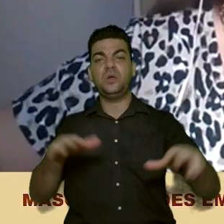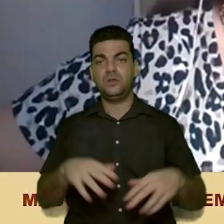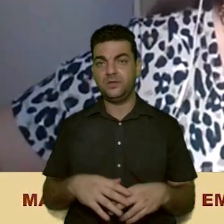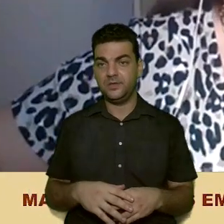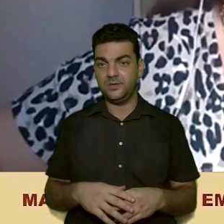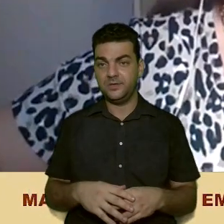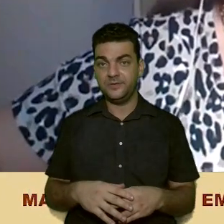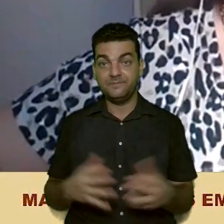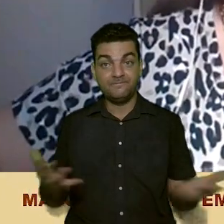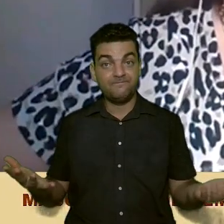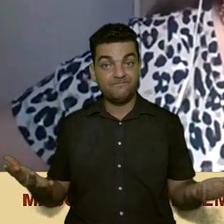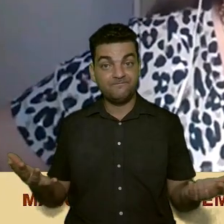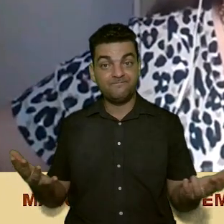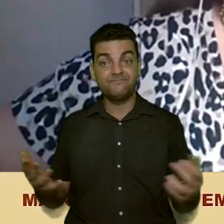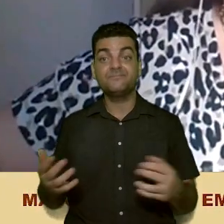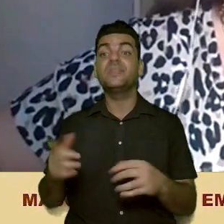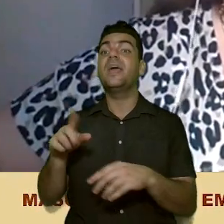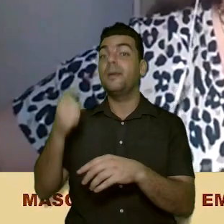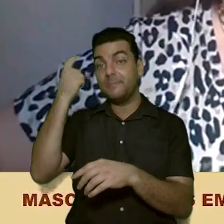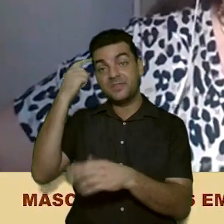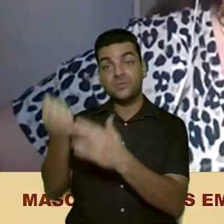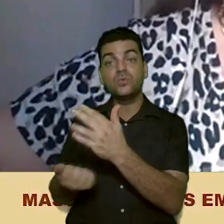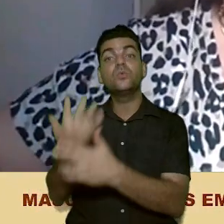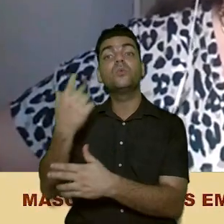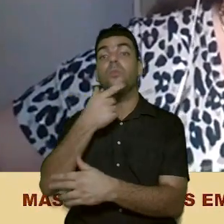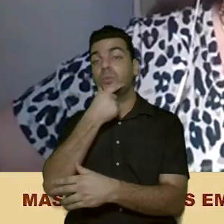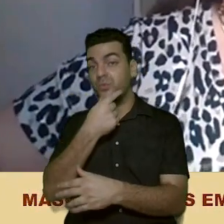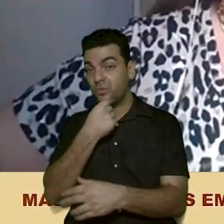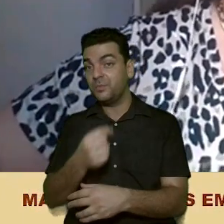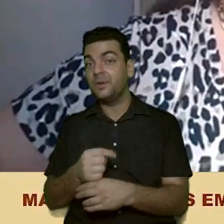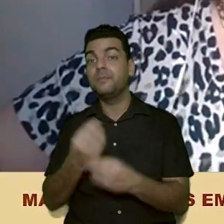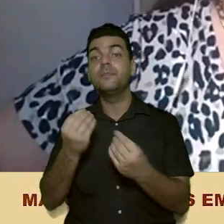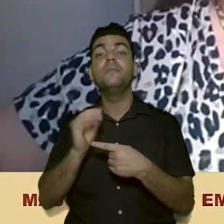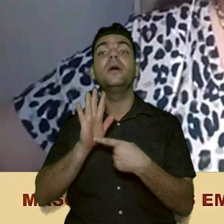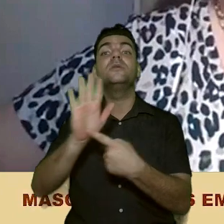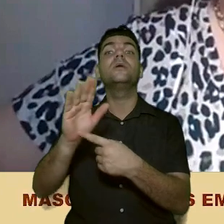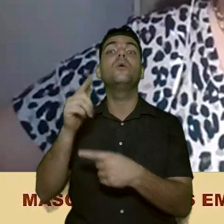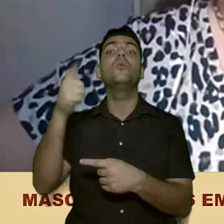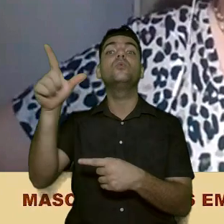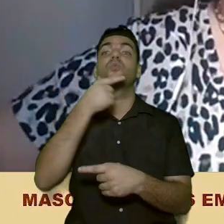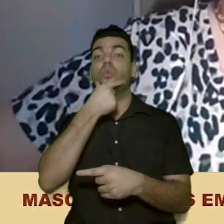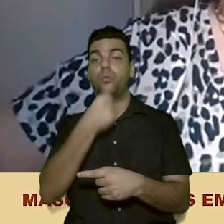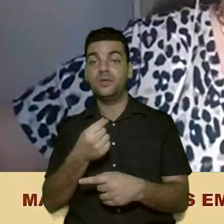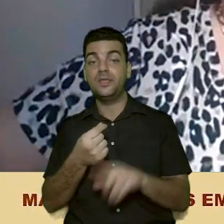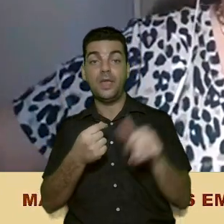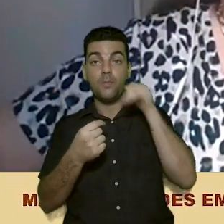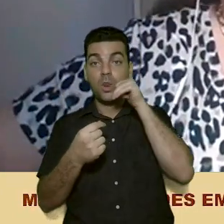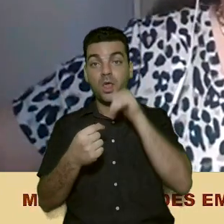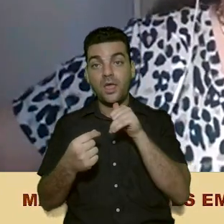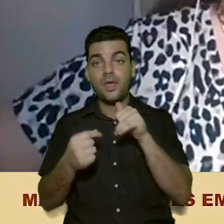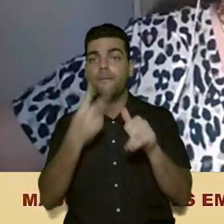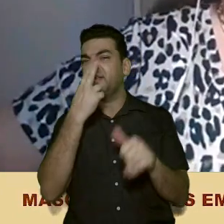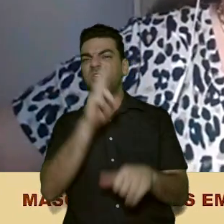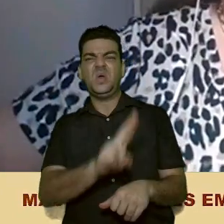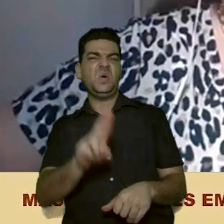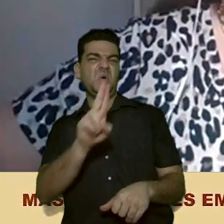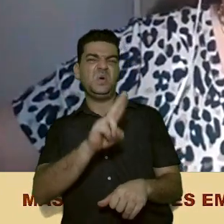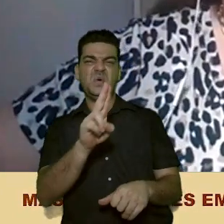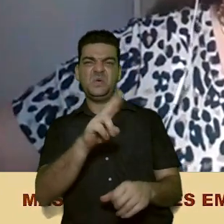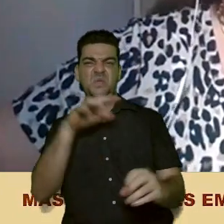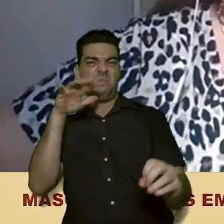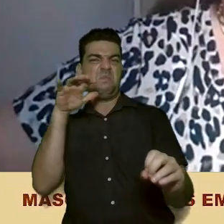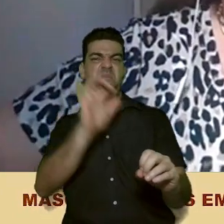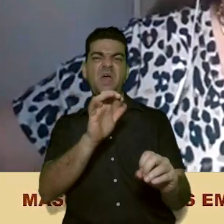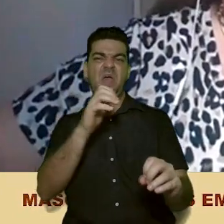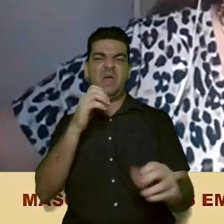mainstream ela é feita por homens e é feita para homens. Então, ali, a mulher ela é um pedaço de plástico, ela é um objeto, ela é uma